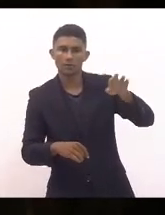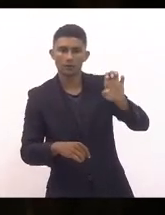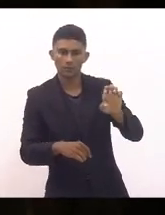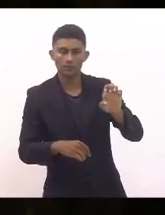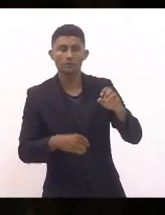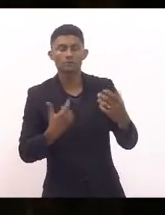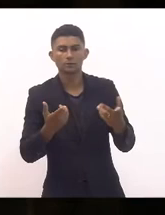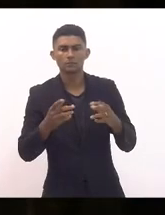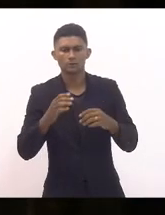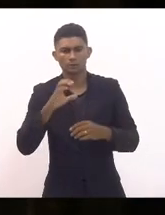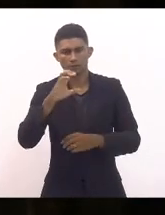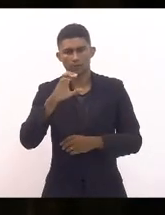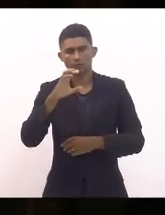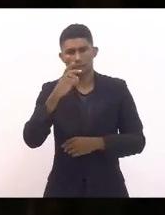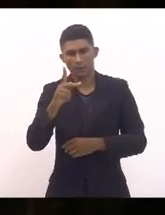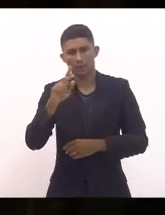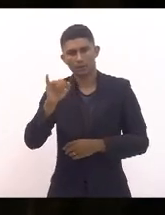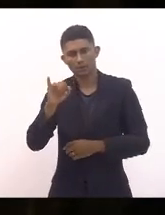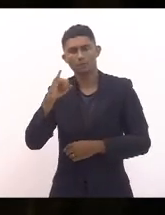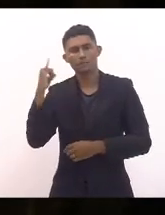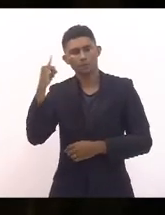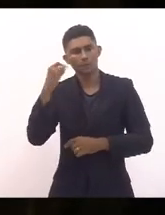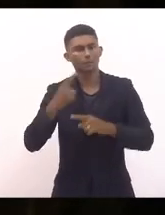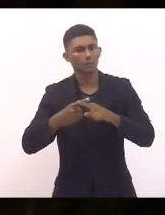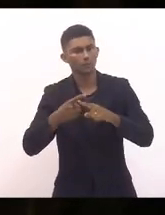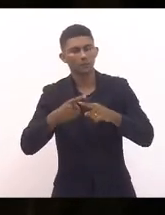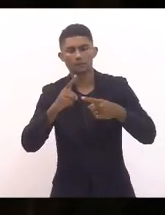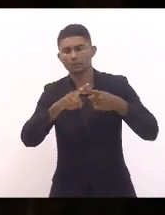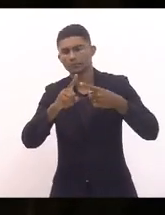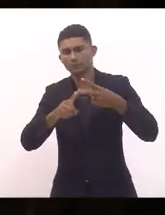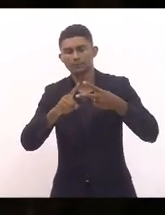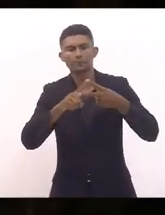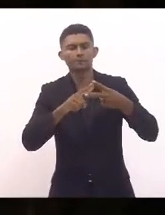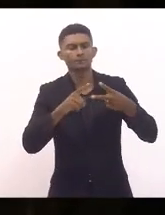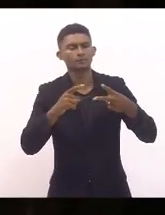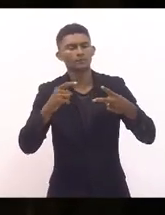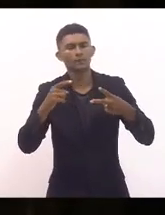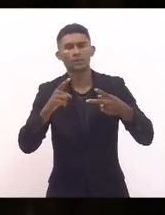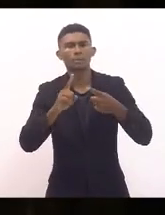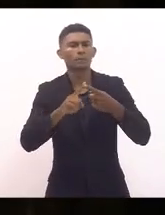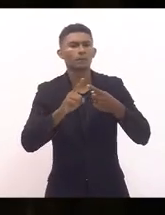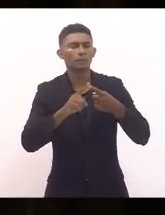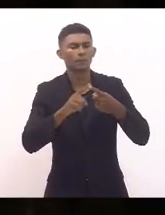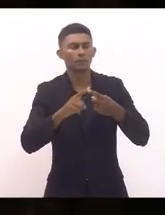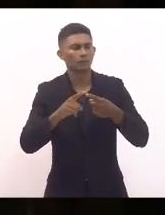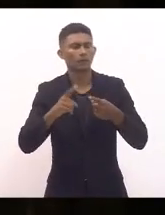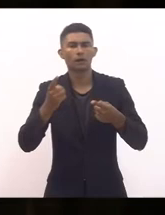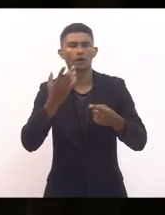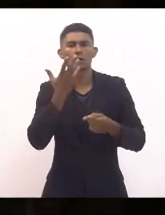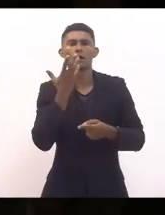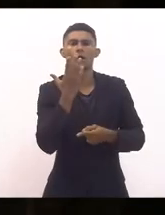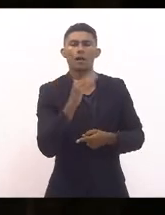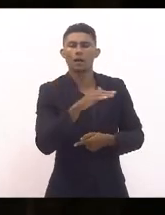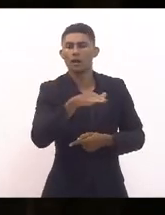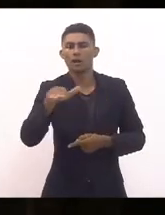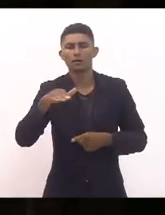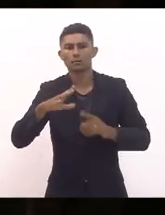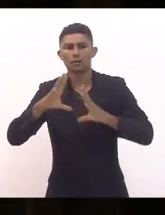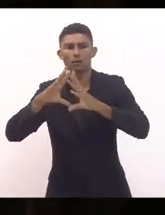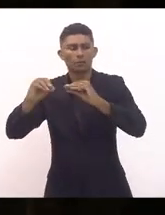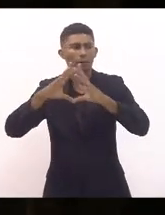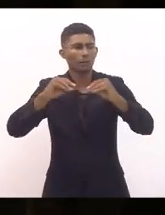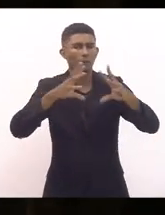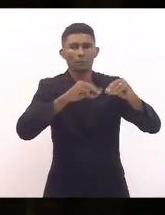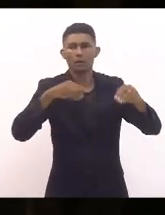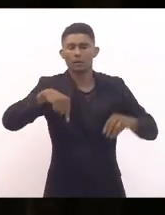CPI foi de extrema importância por dois temas. O primeiro, entender que o problema de desaparecimento de crianças no estado do Rio de